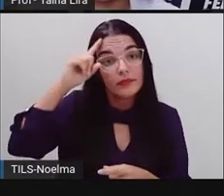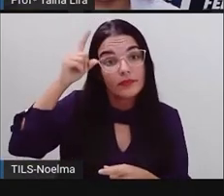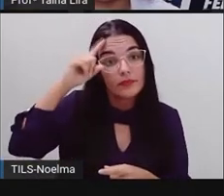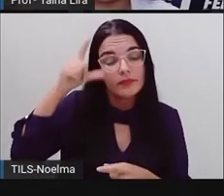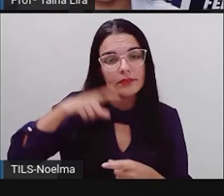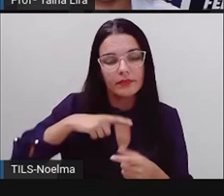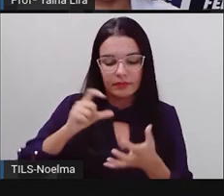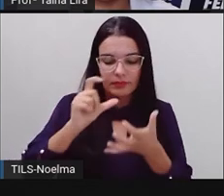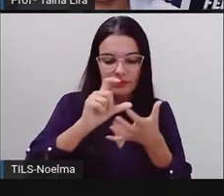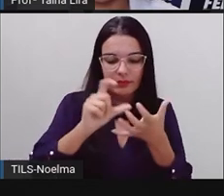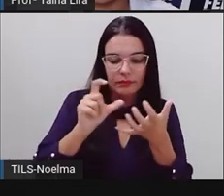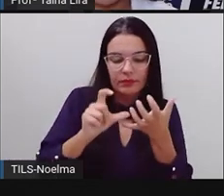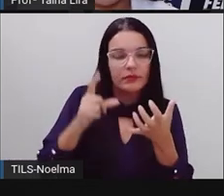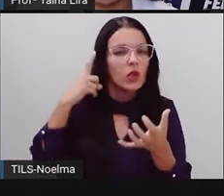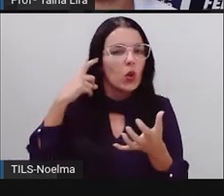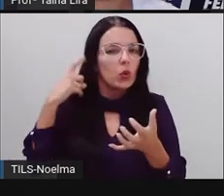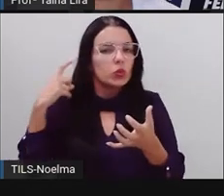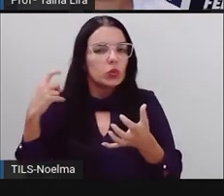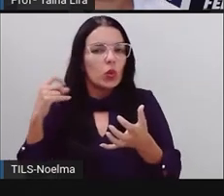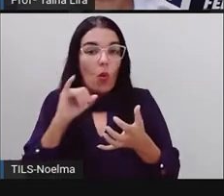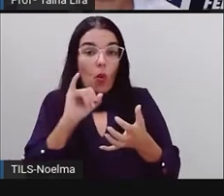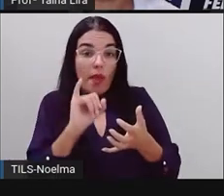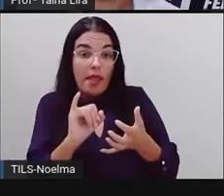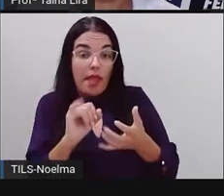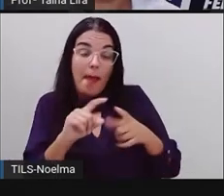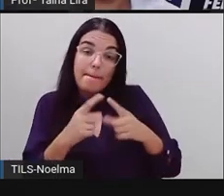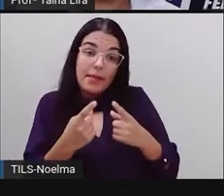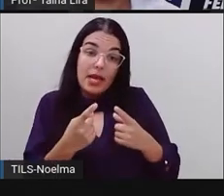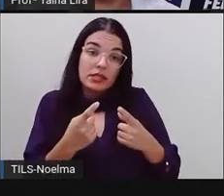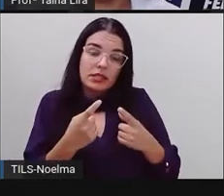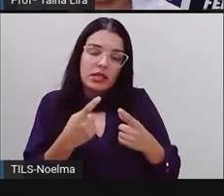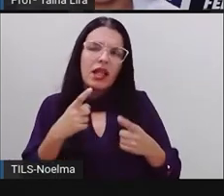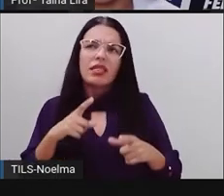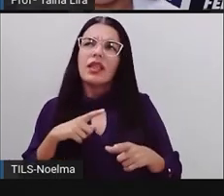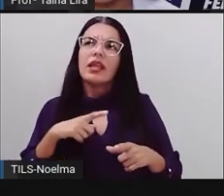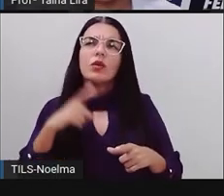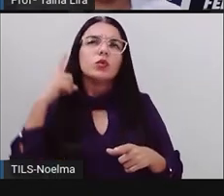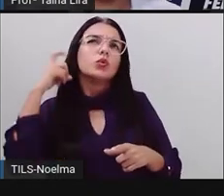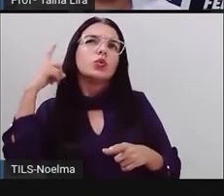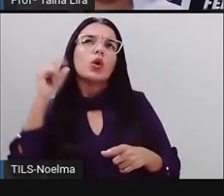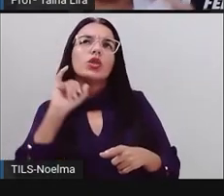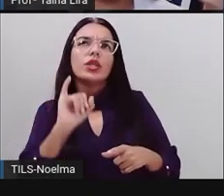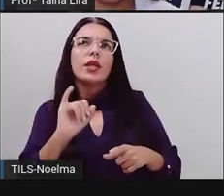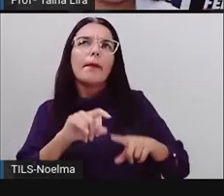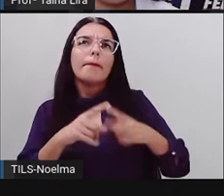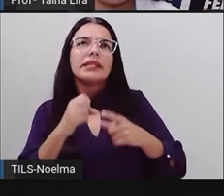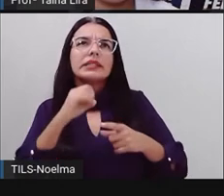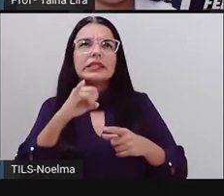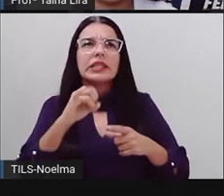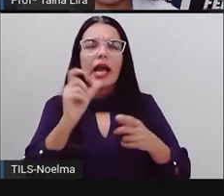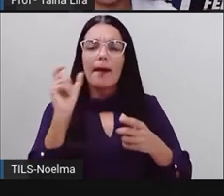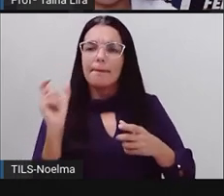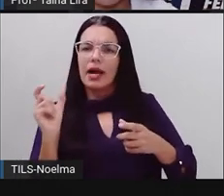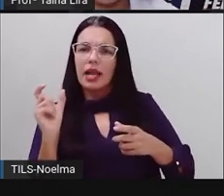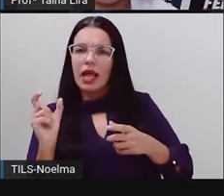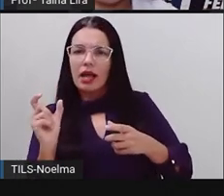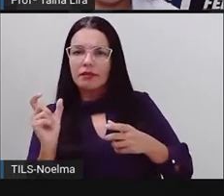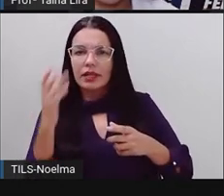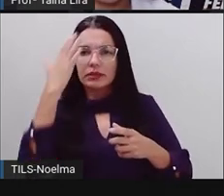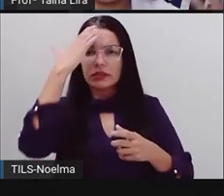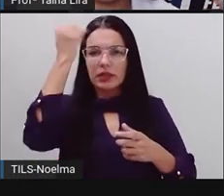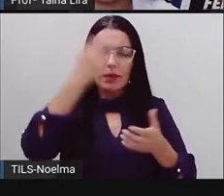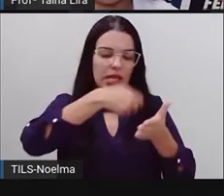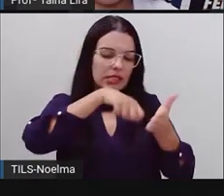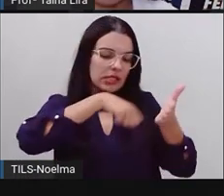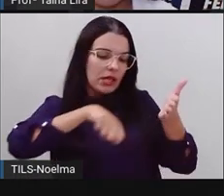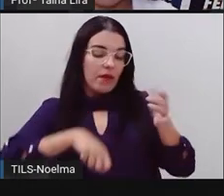sílaba que termina aí com som de ir eu quero saber o pro terminar com som de ir eu não sei se ele vou e com e